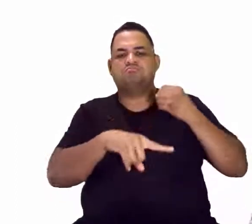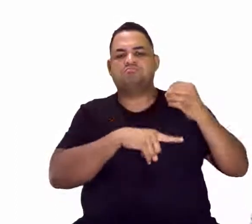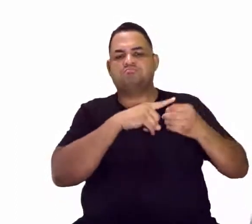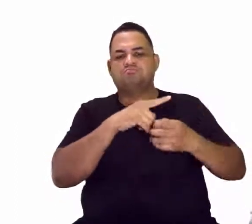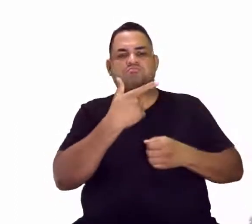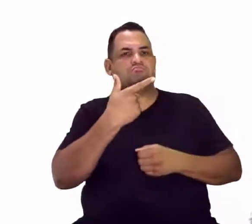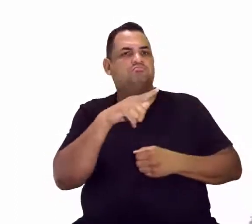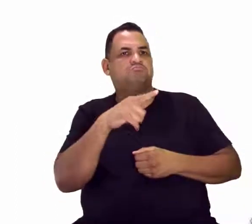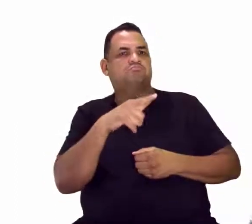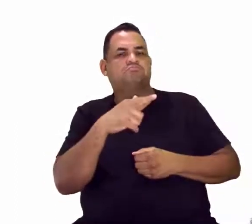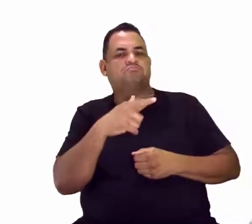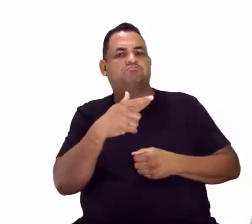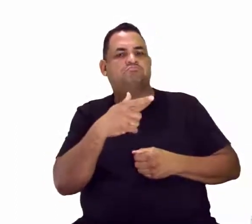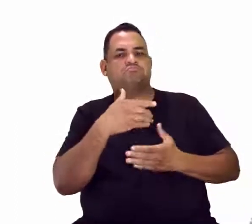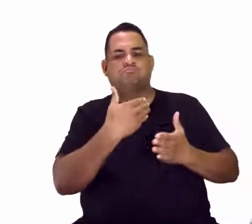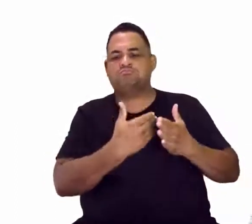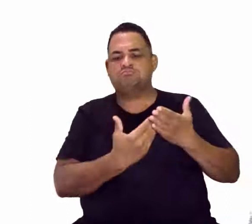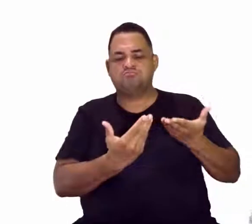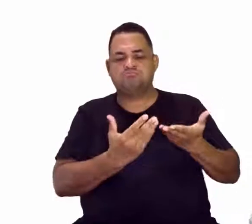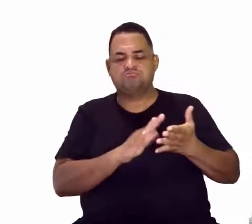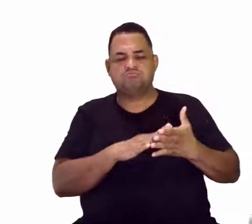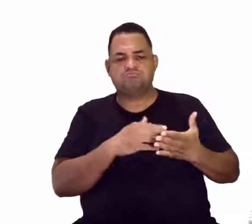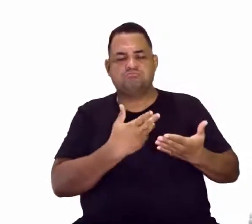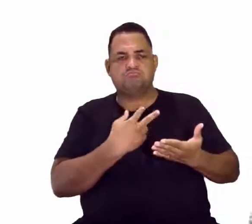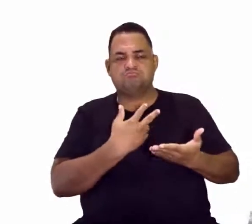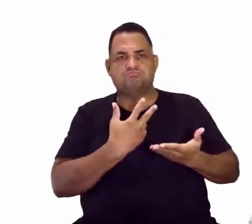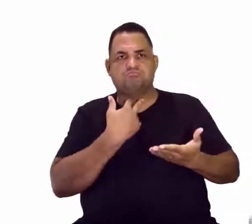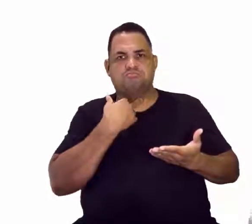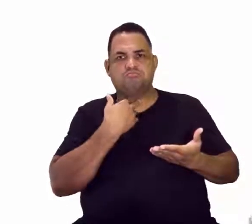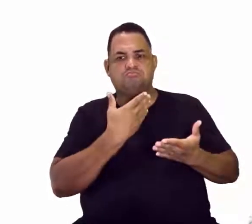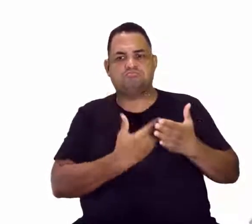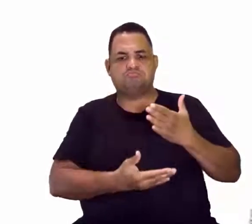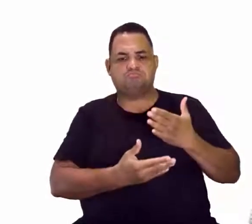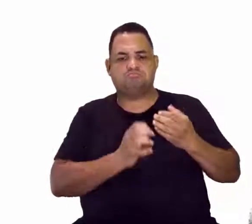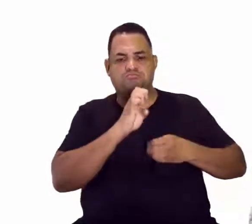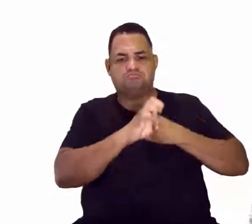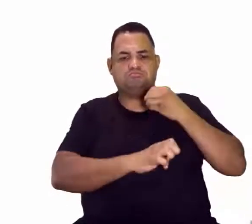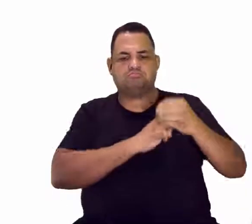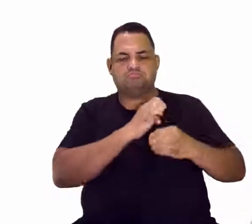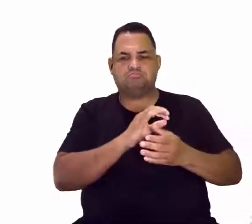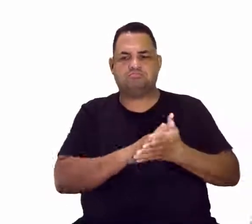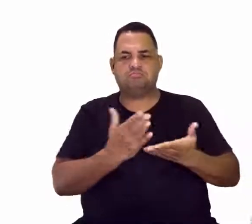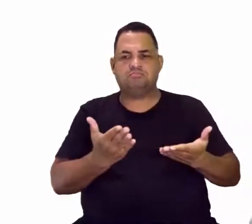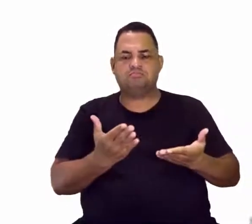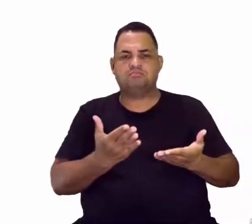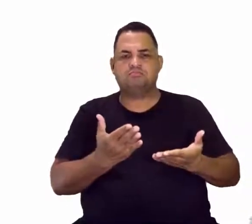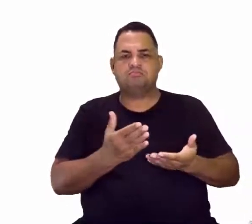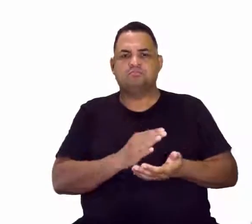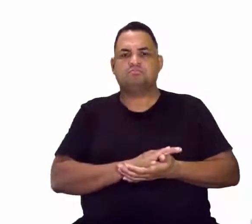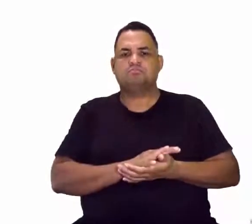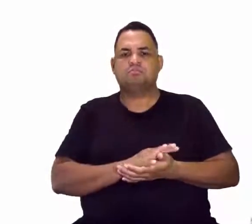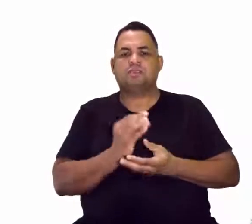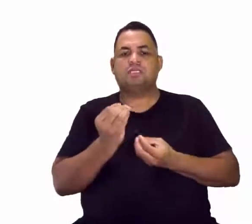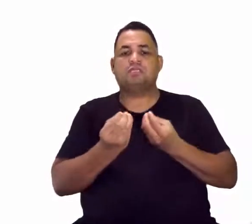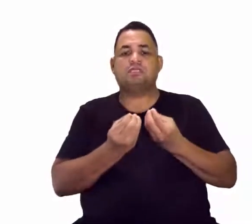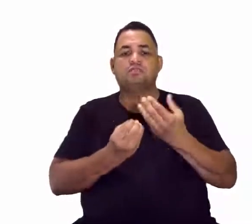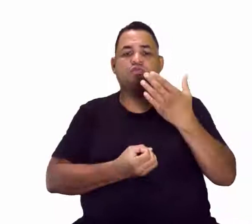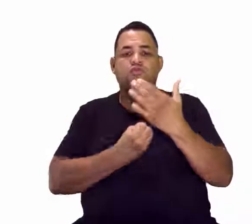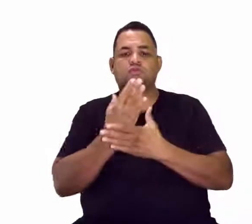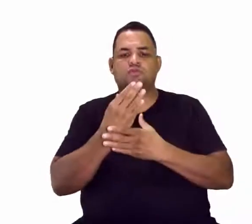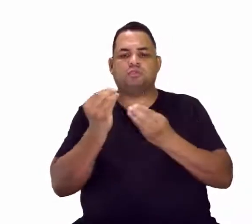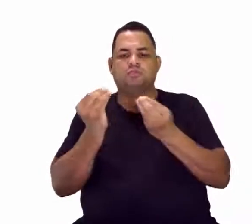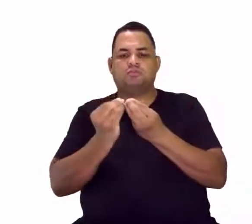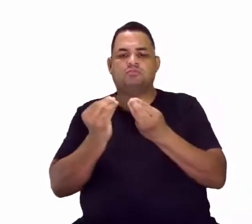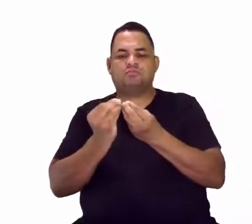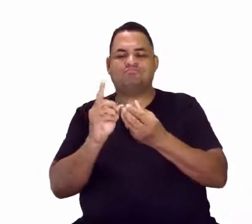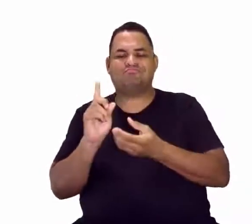têm tendência de perder elétrons. Então, nós vamos ter ali a formação de uma molécula. E essa molécula, ela